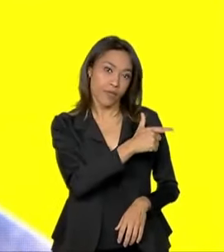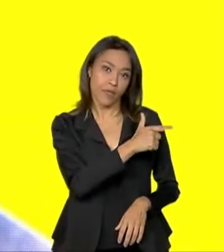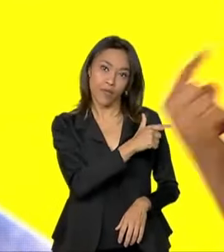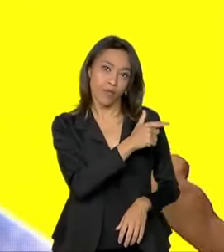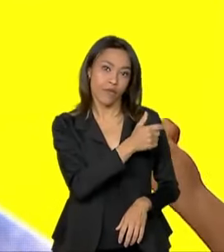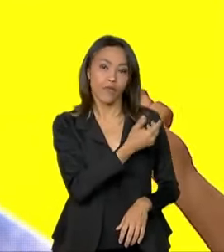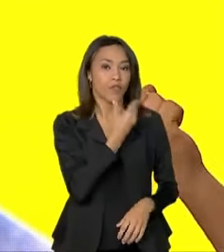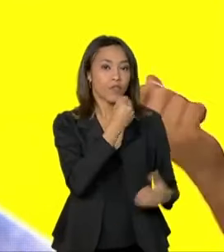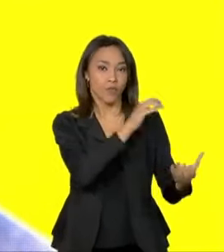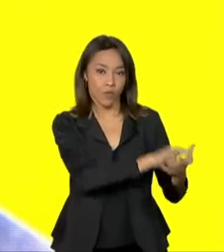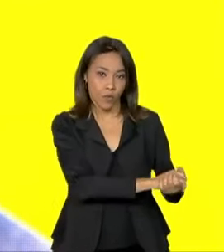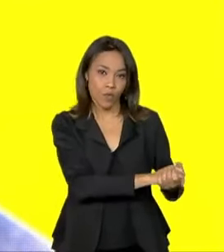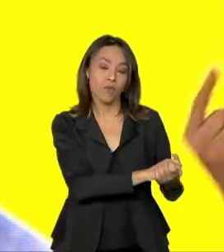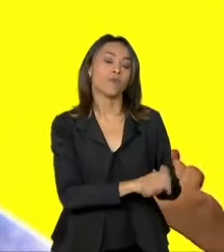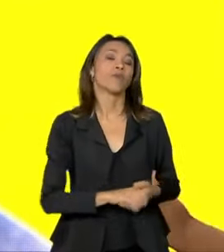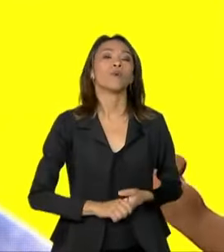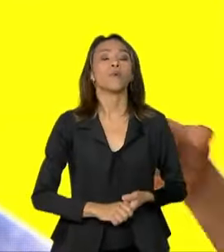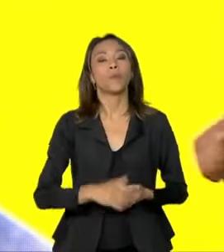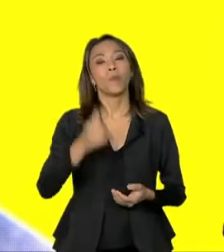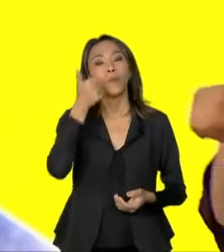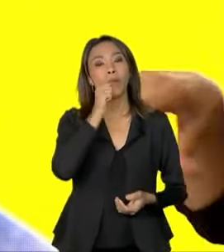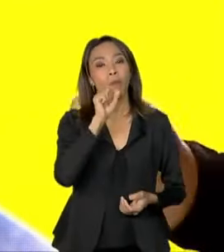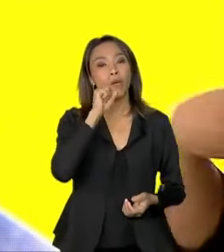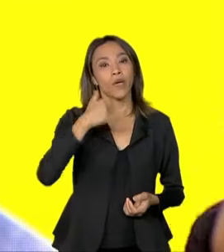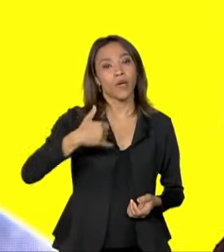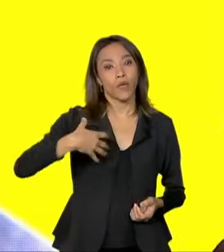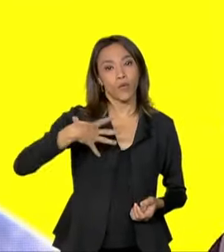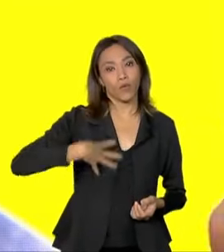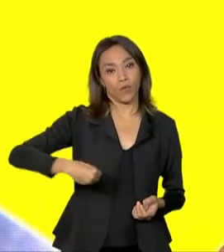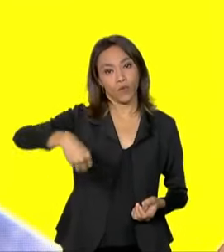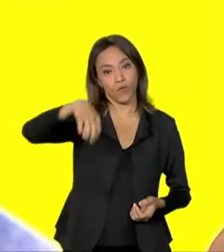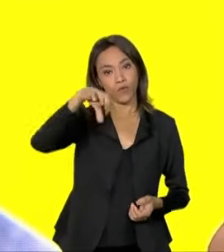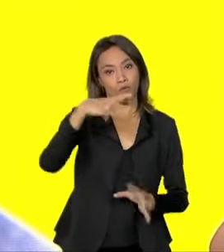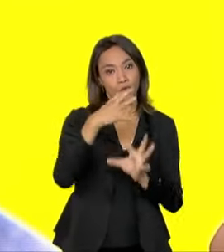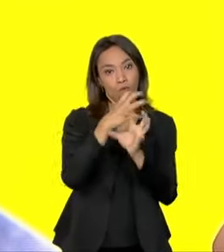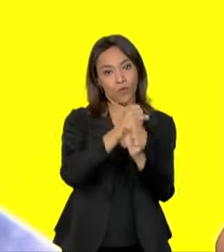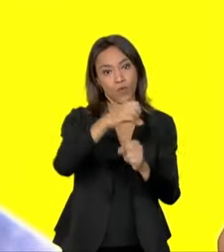uma mãe com nove filhos,